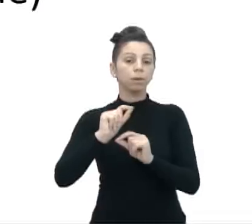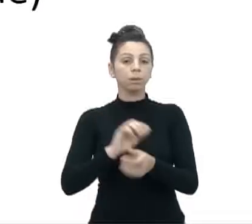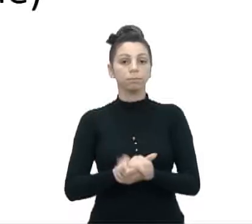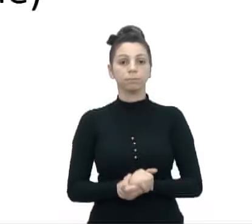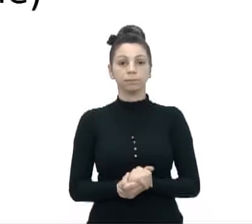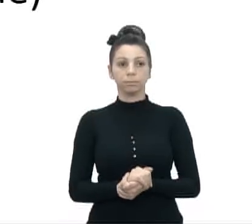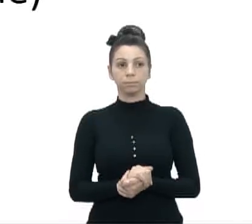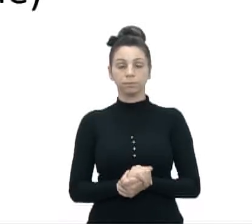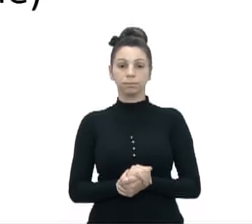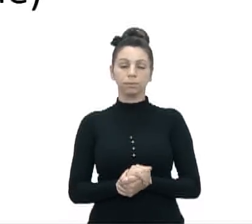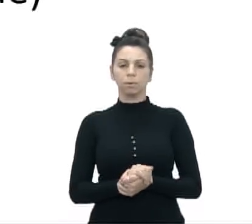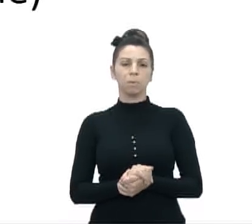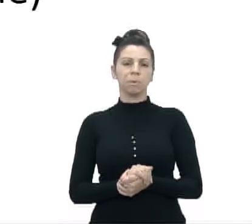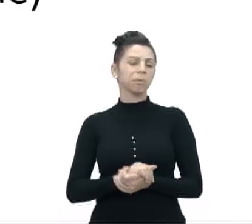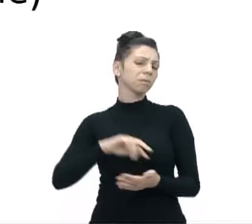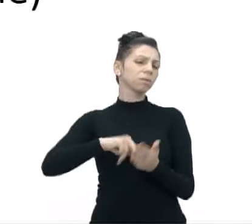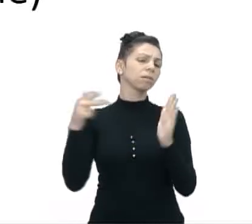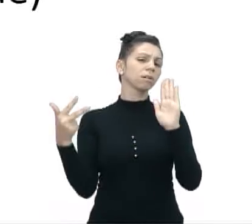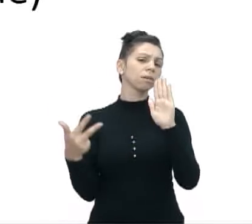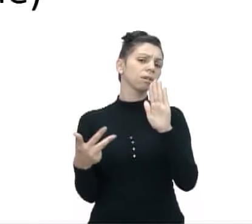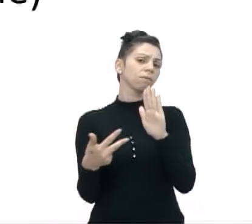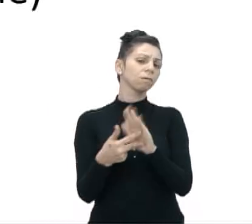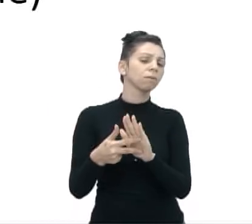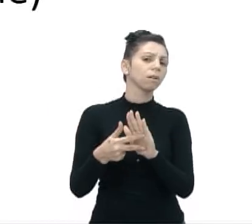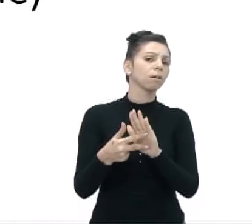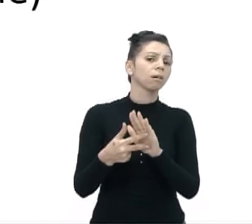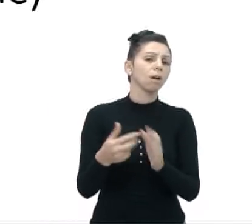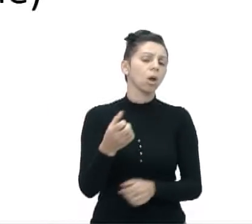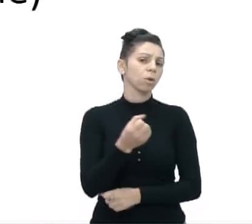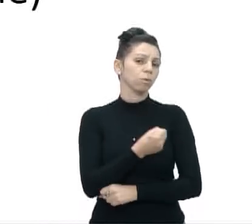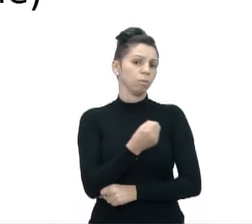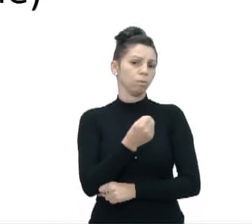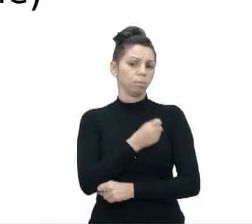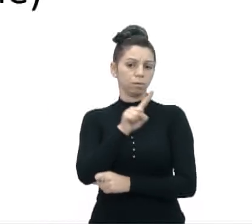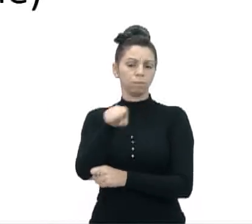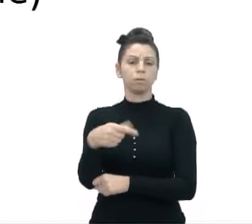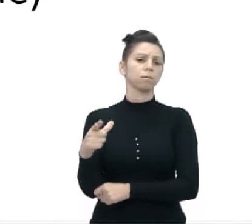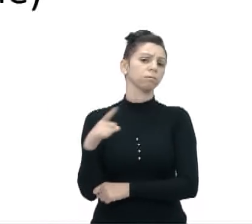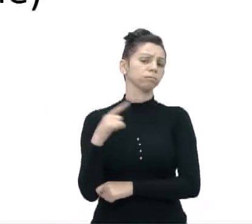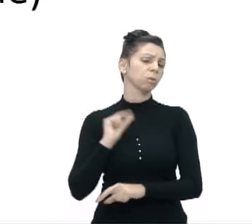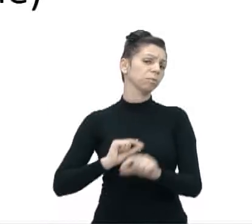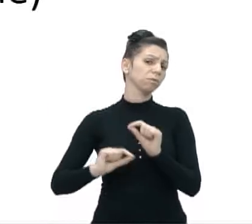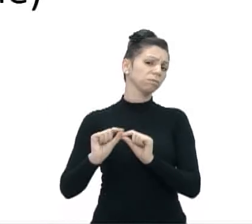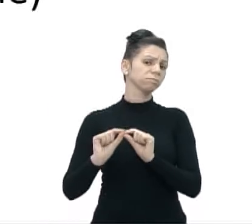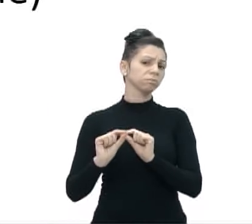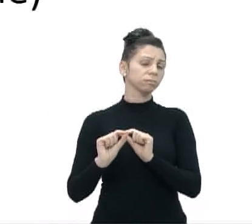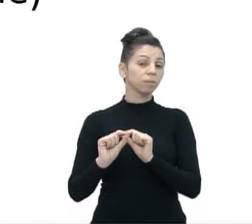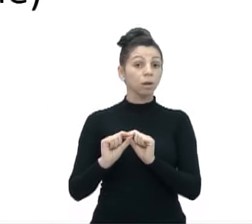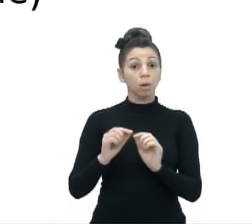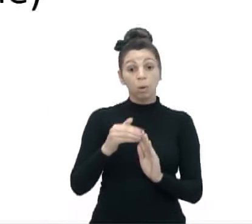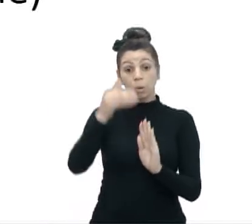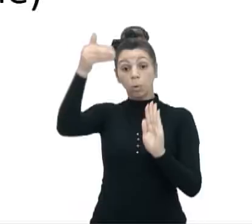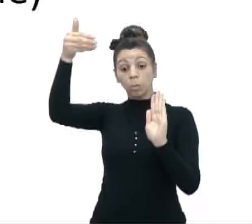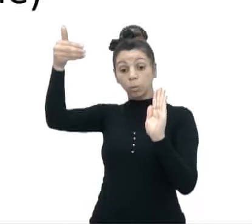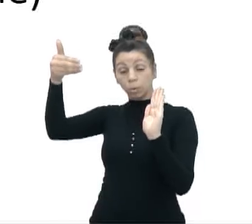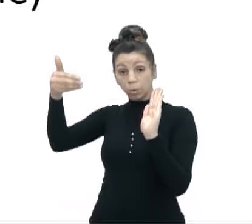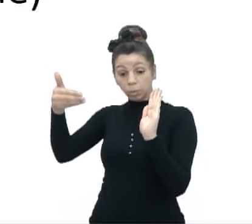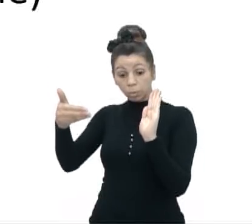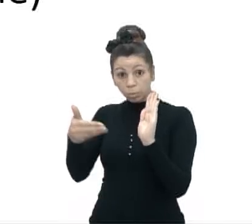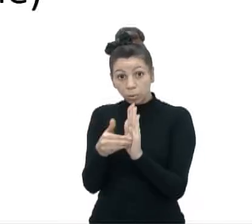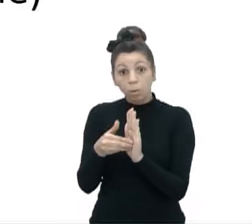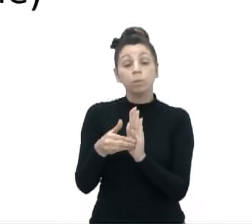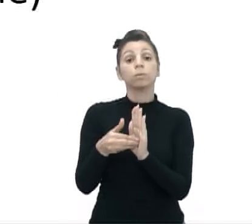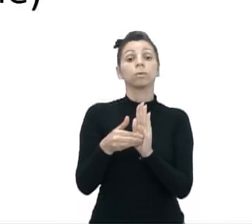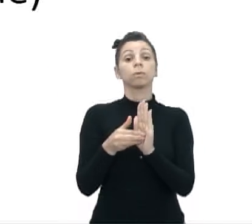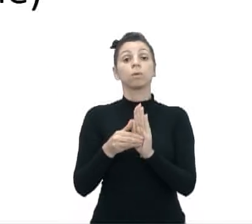Preciso lembrar o que são números racionais. Bom, números racionais são todos aqueles números que a gente consegue escrever